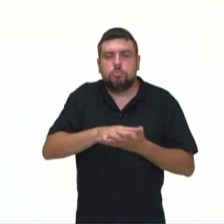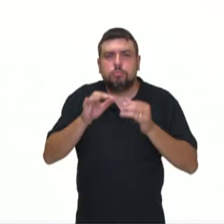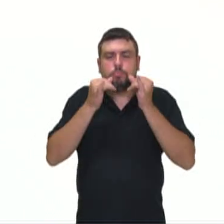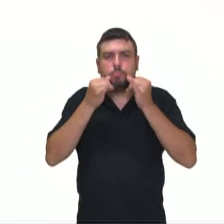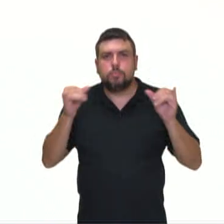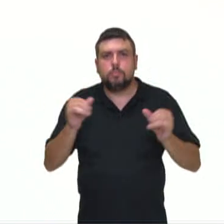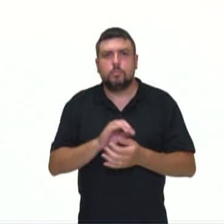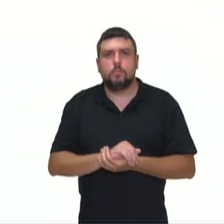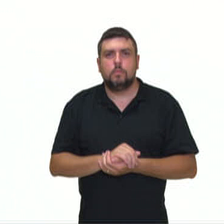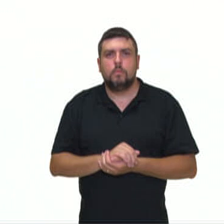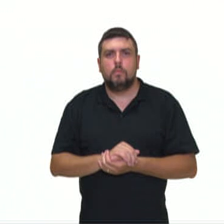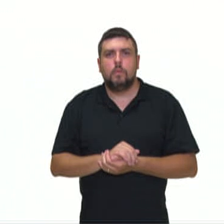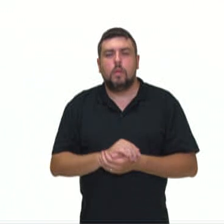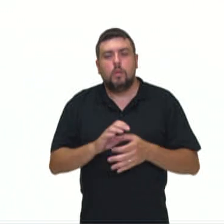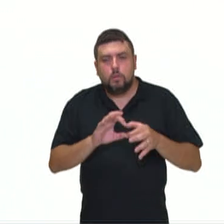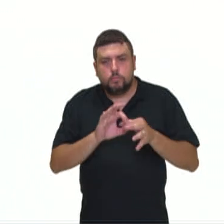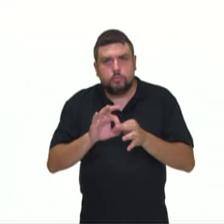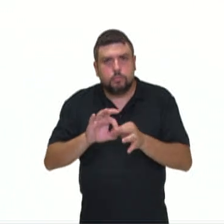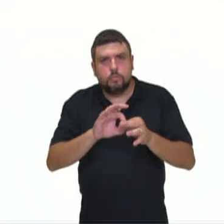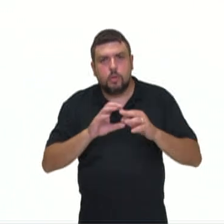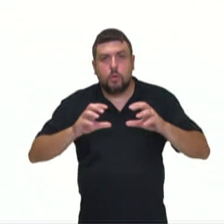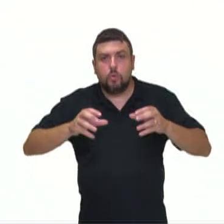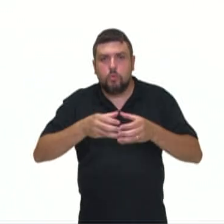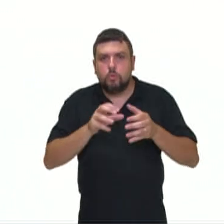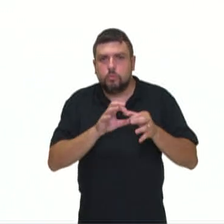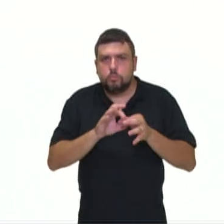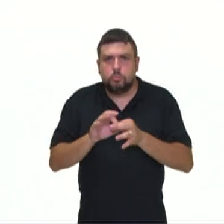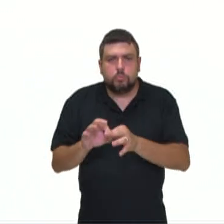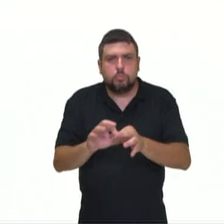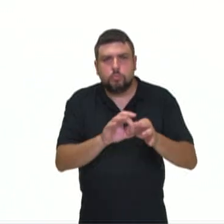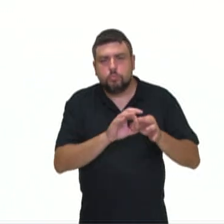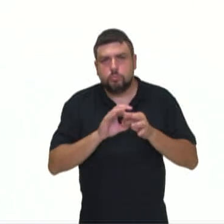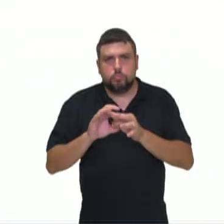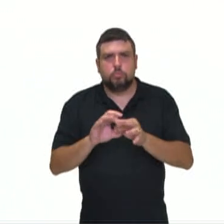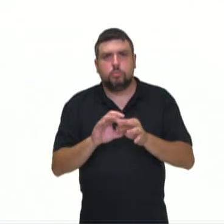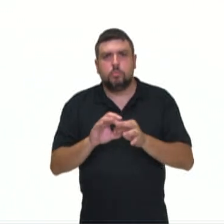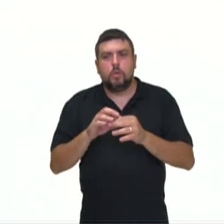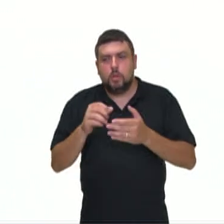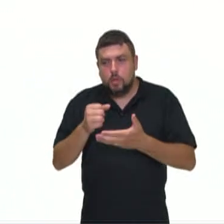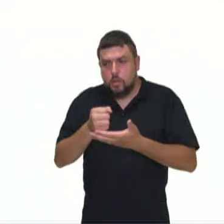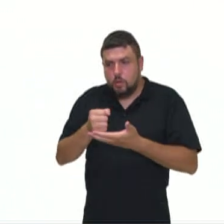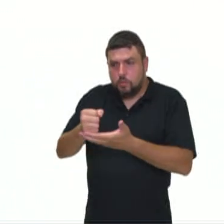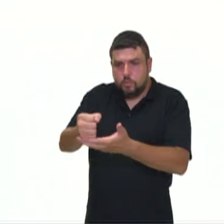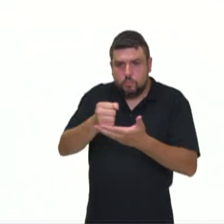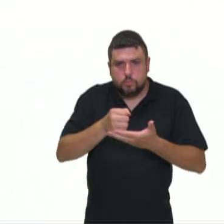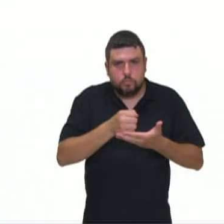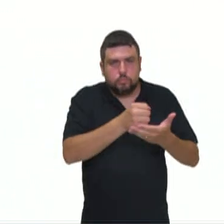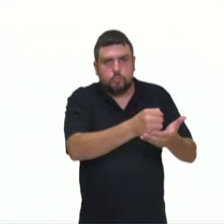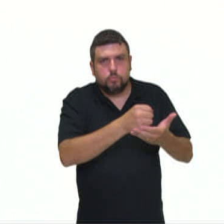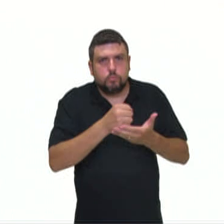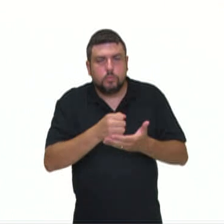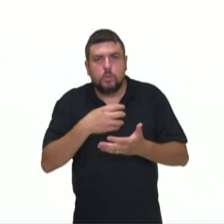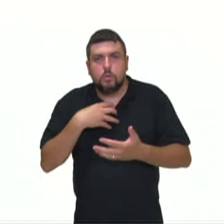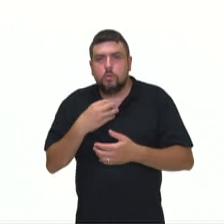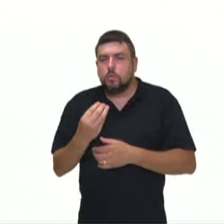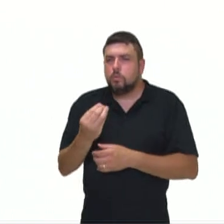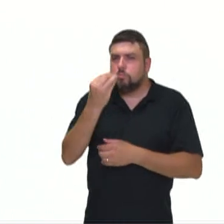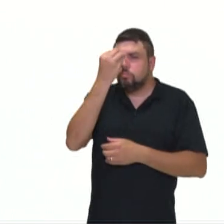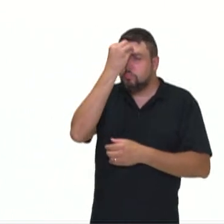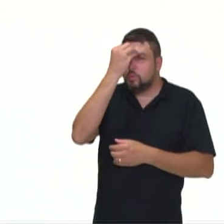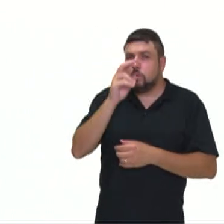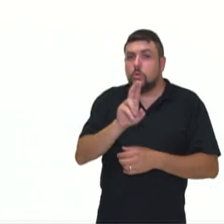Servem para unir o grupo desde o início da sessão, ajudando os participantes a memorizar o nome de cada